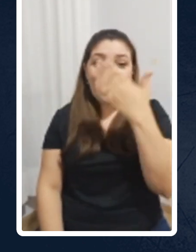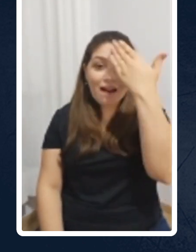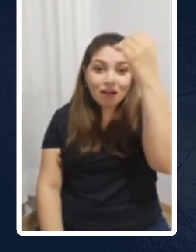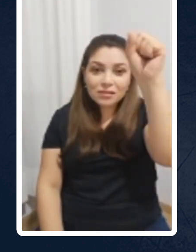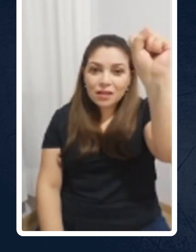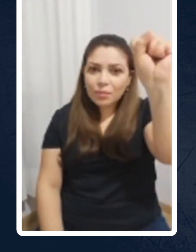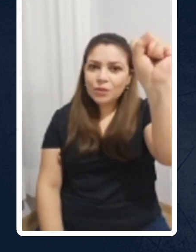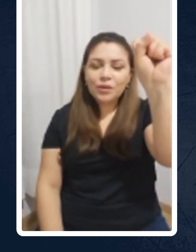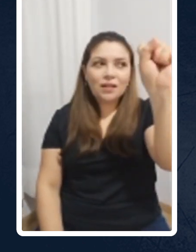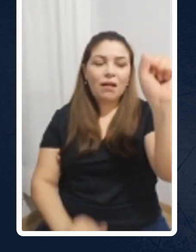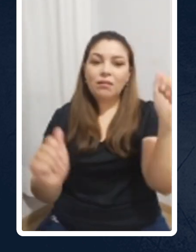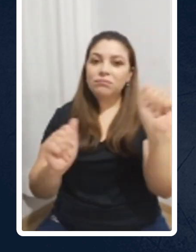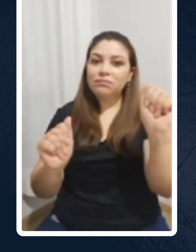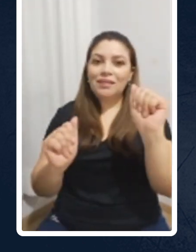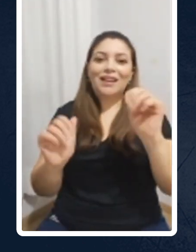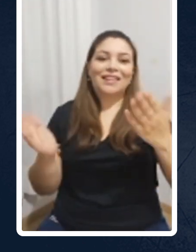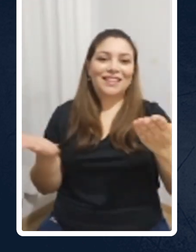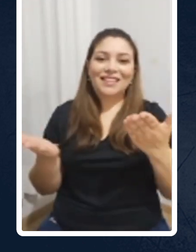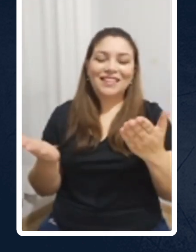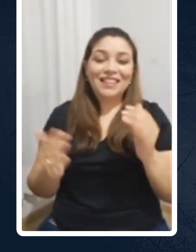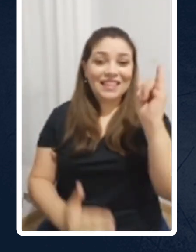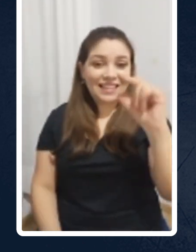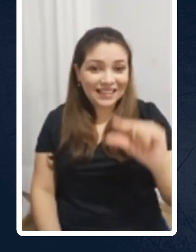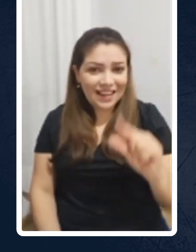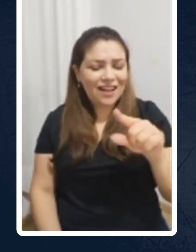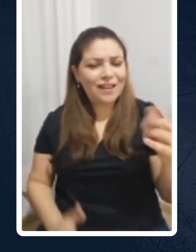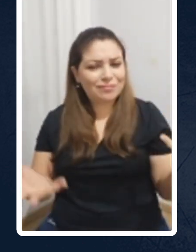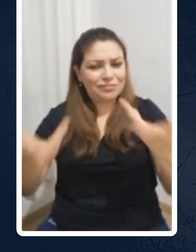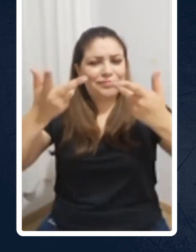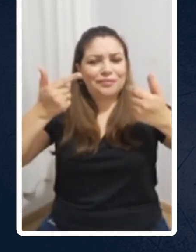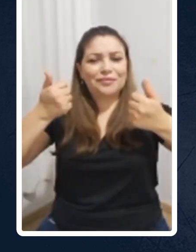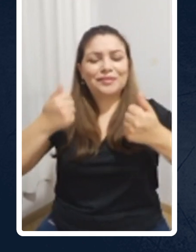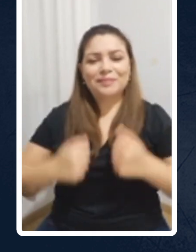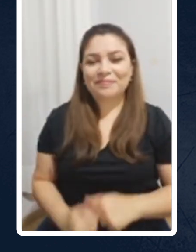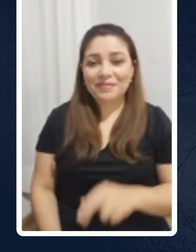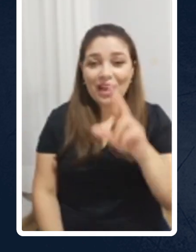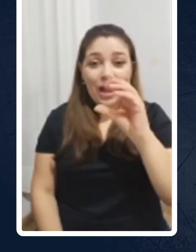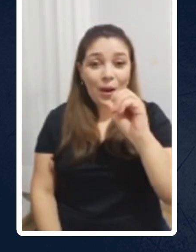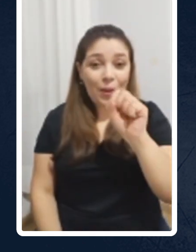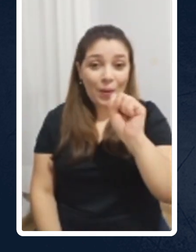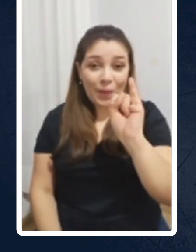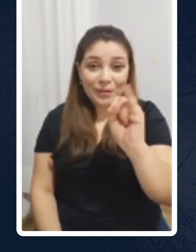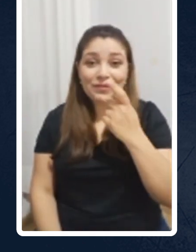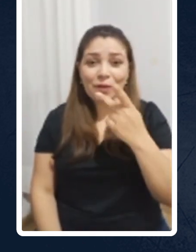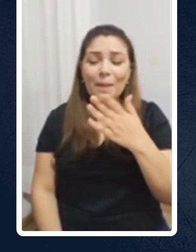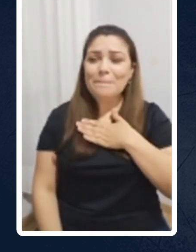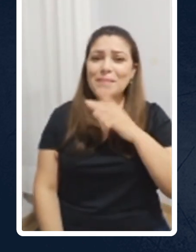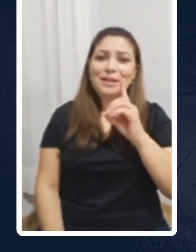Yara é fantástica. A Rose. Meu Deus, que mulher é essa? Parabéns pela mãe.